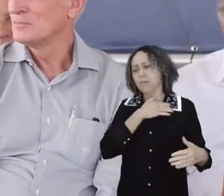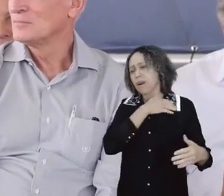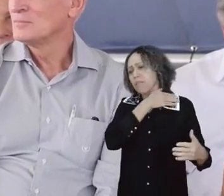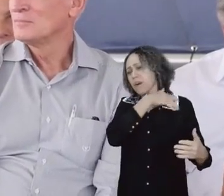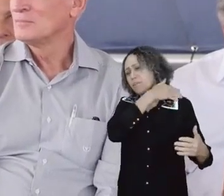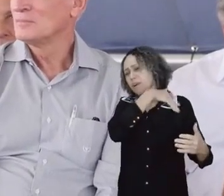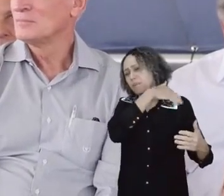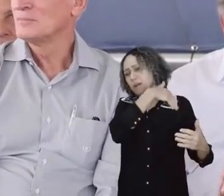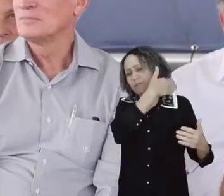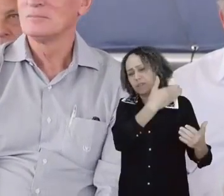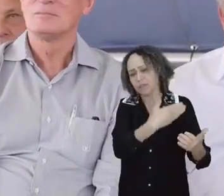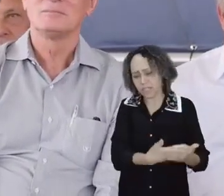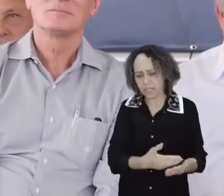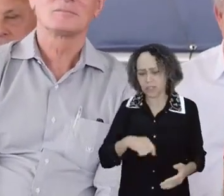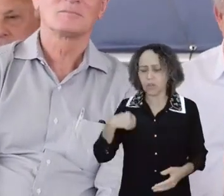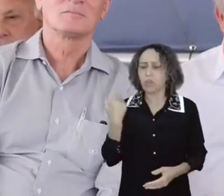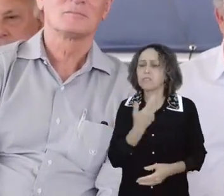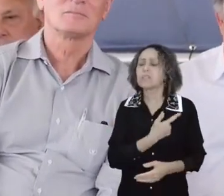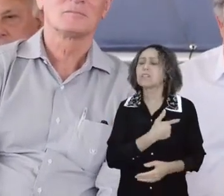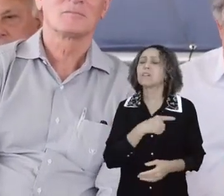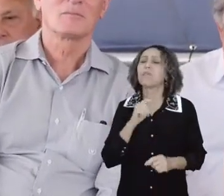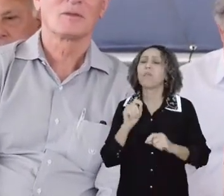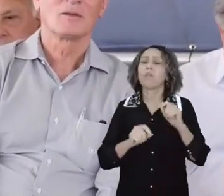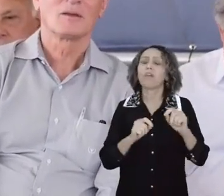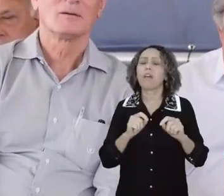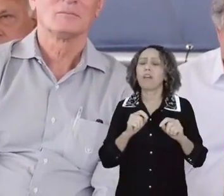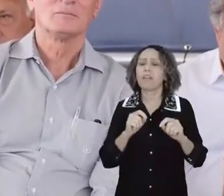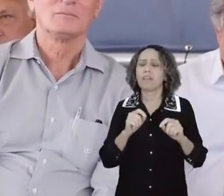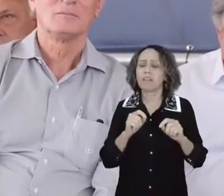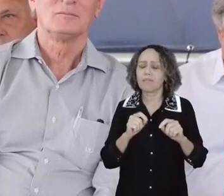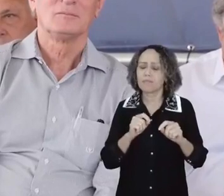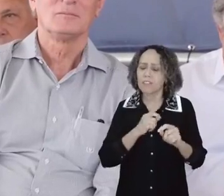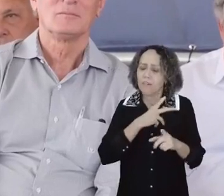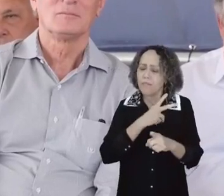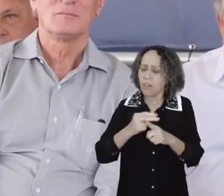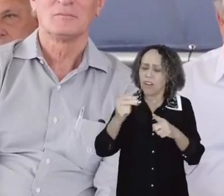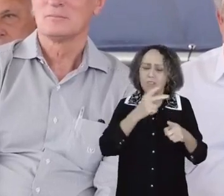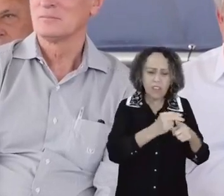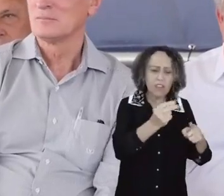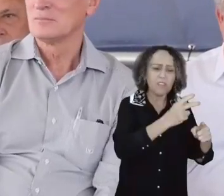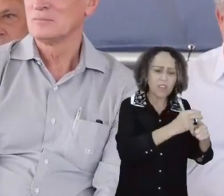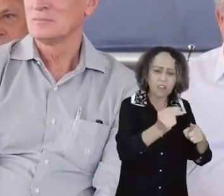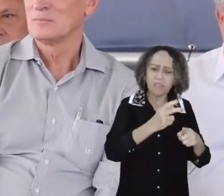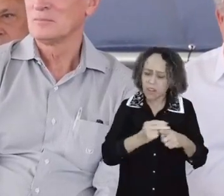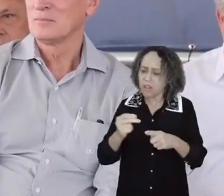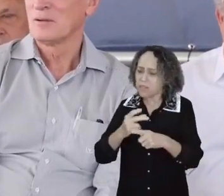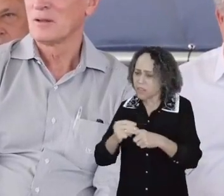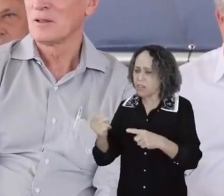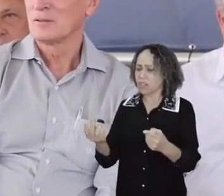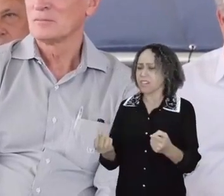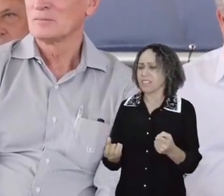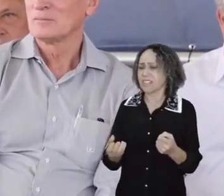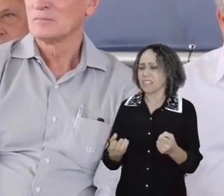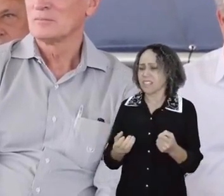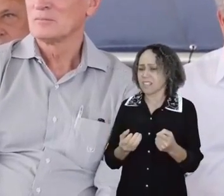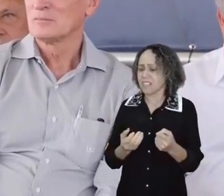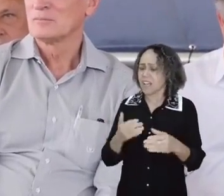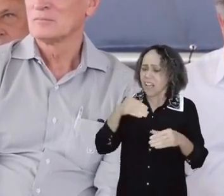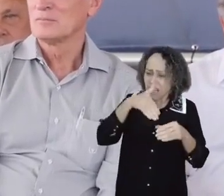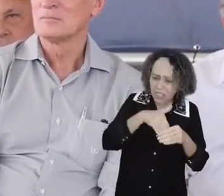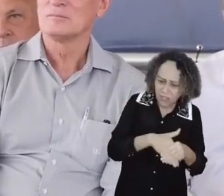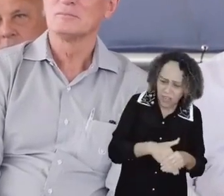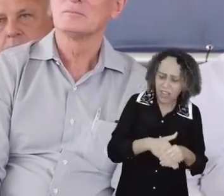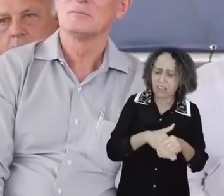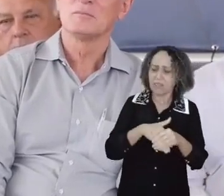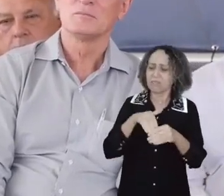só eleitorais, mas vitórias que trazem alegria para as pessoas. Então, quando